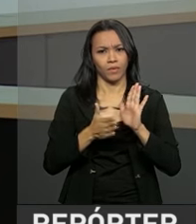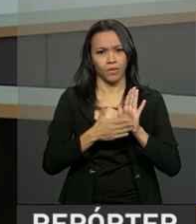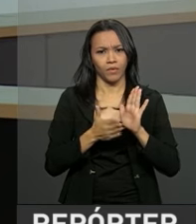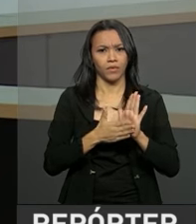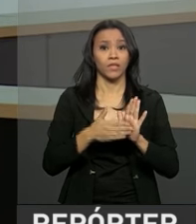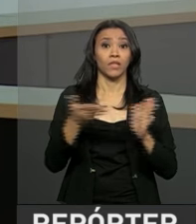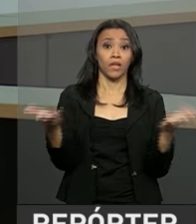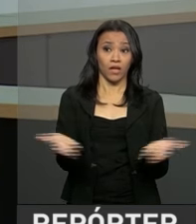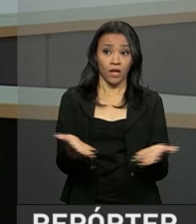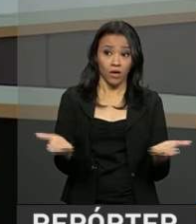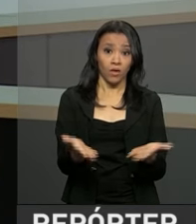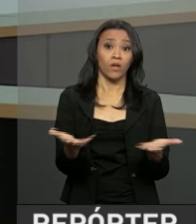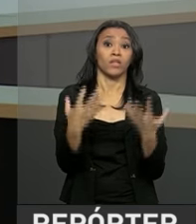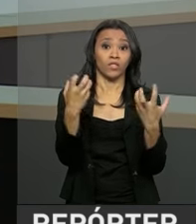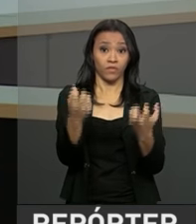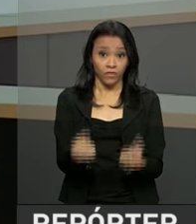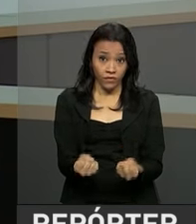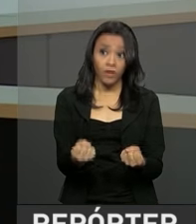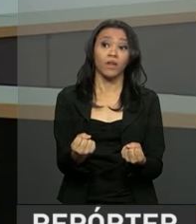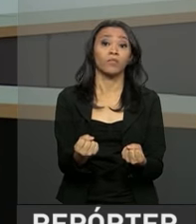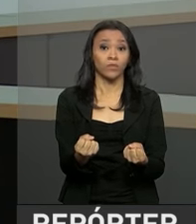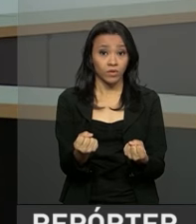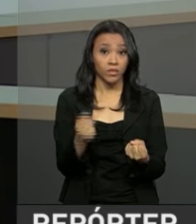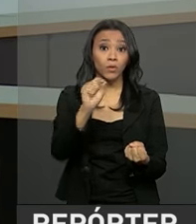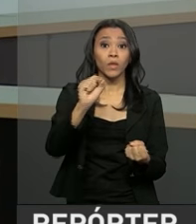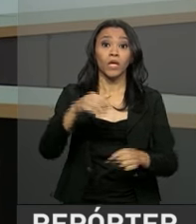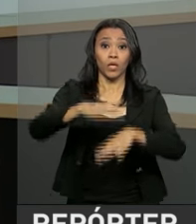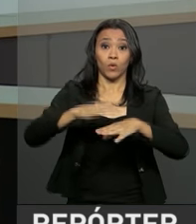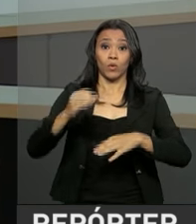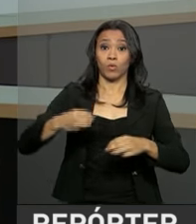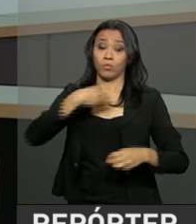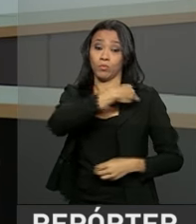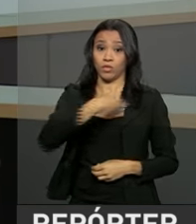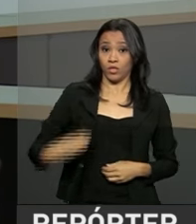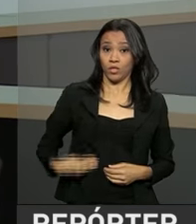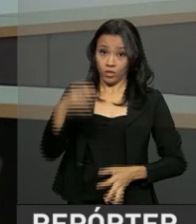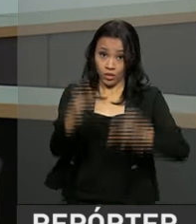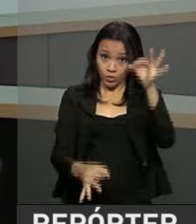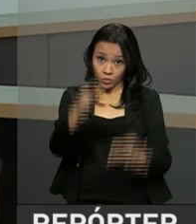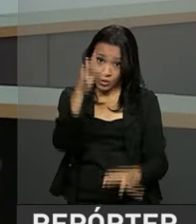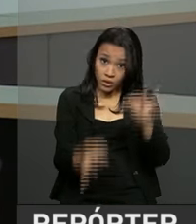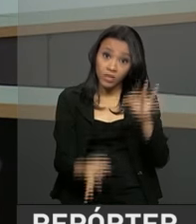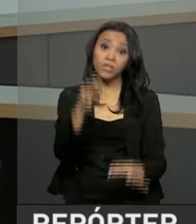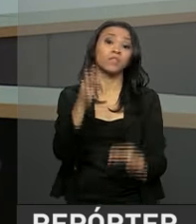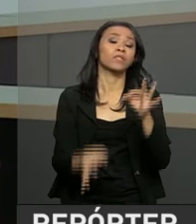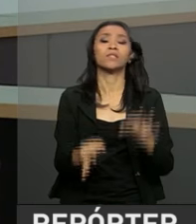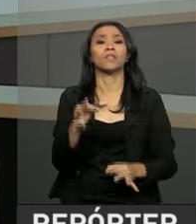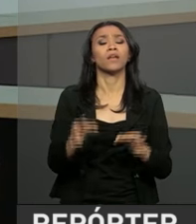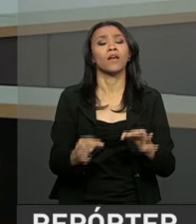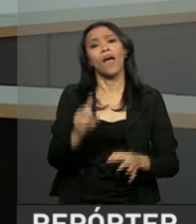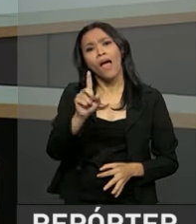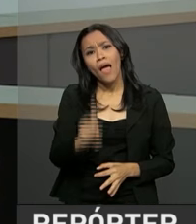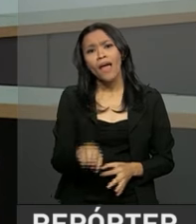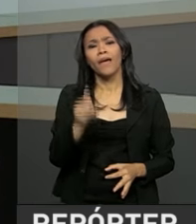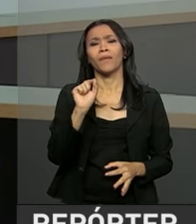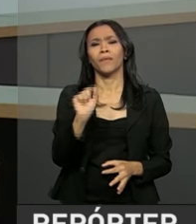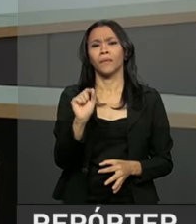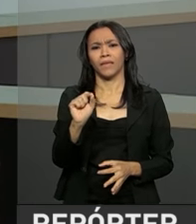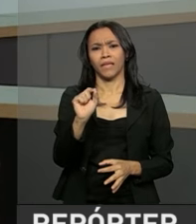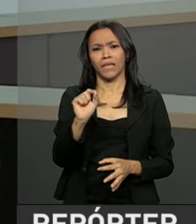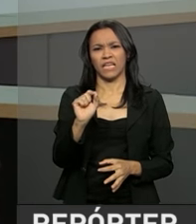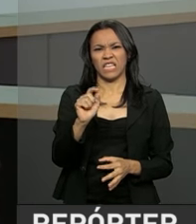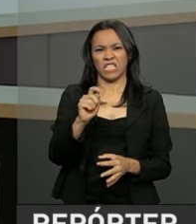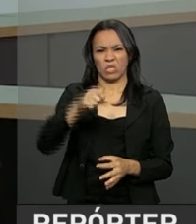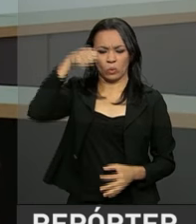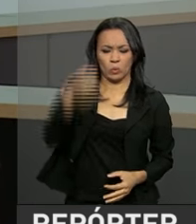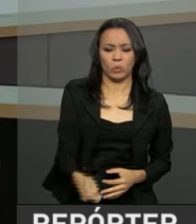agora já vamos propor como ministro da Justiça, é um endurecimento não necessariamente nas penas. É